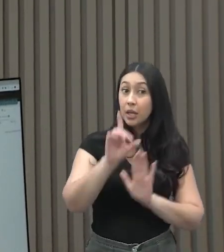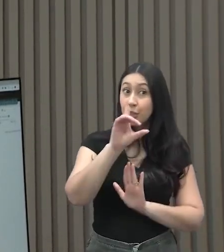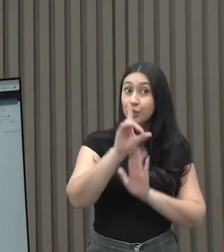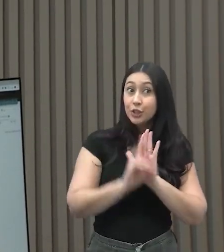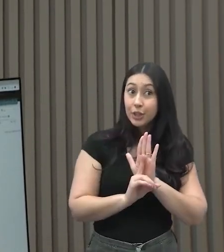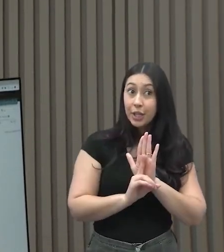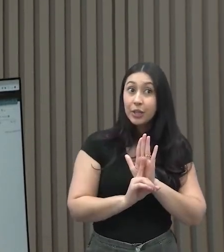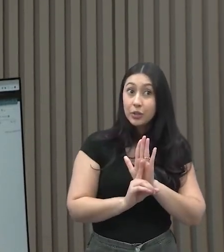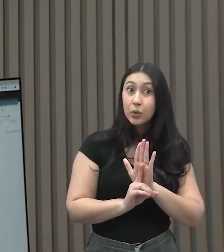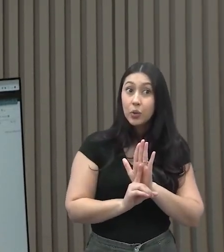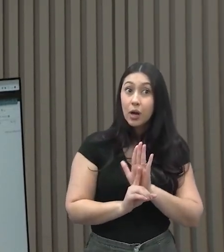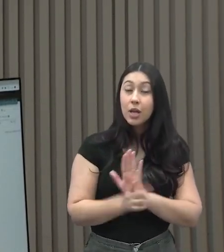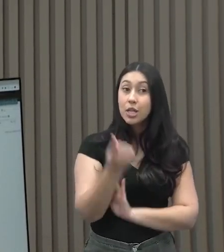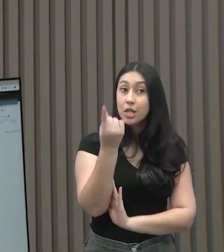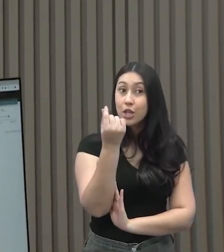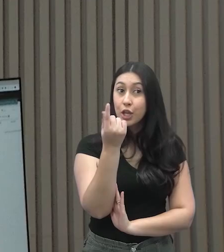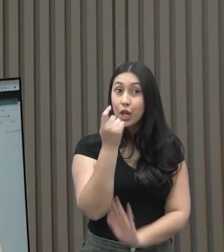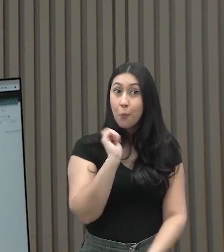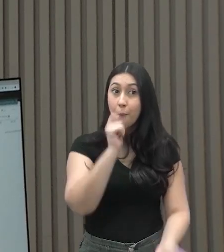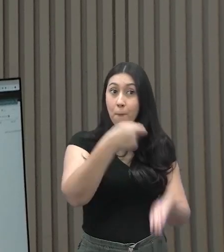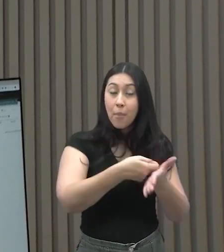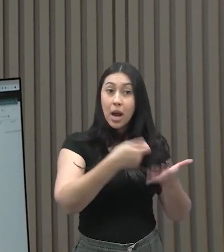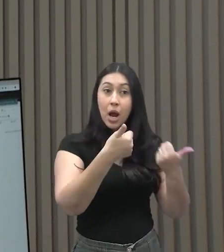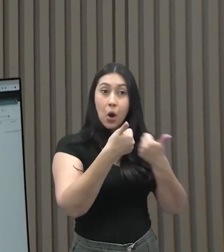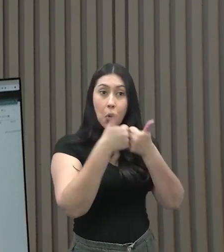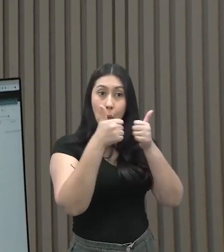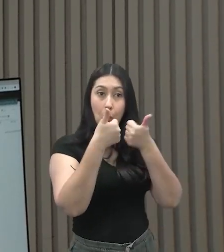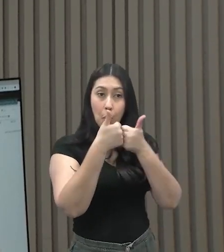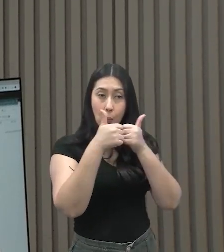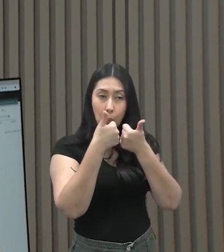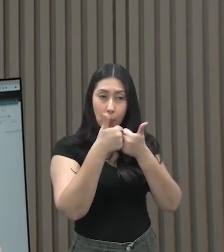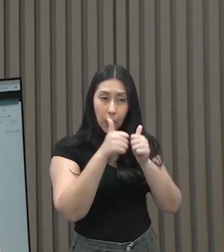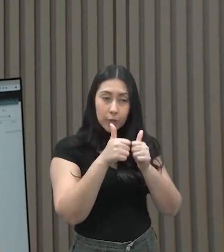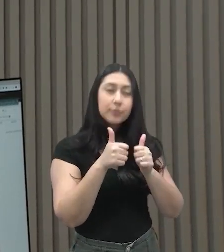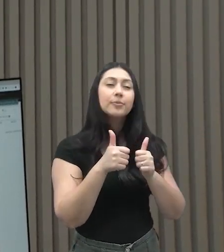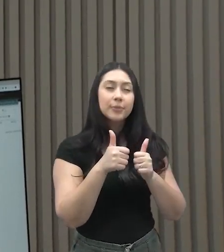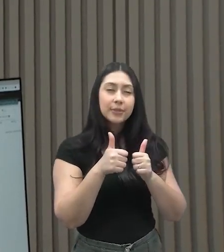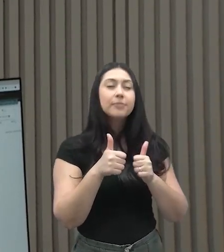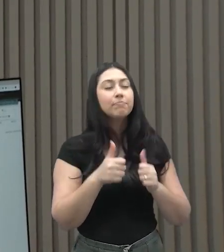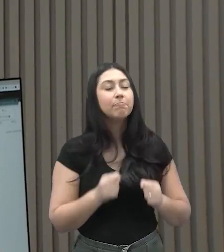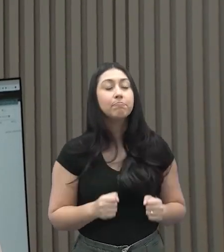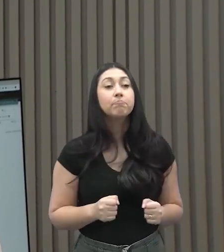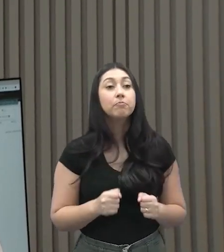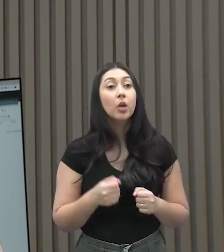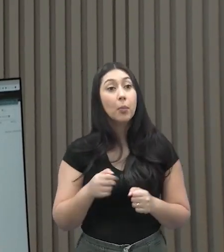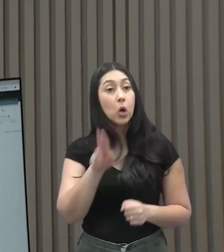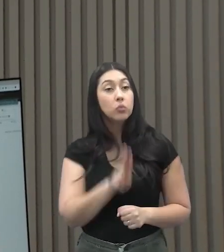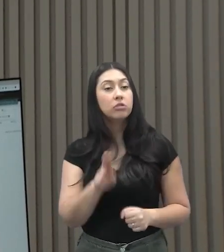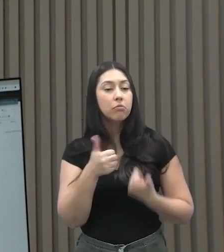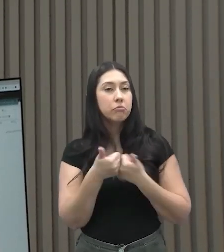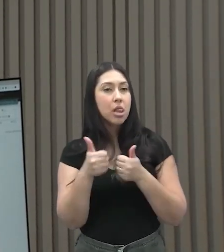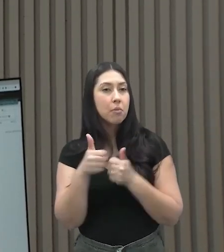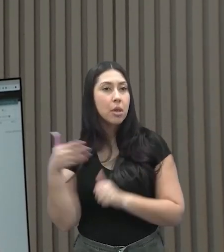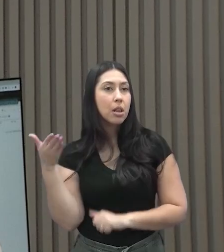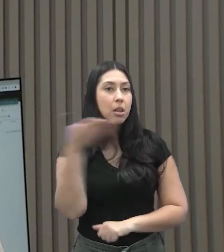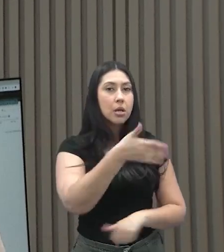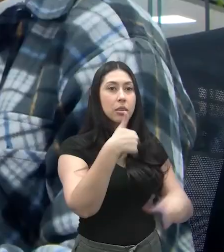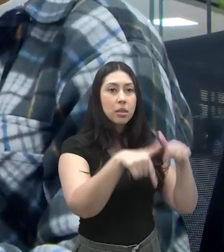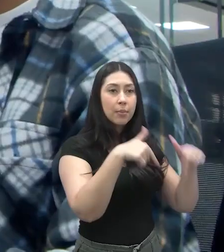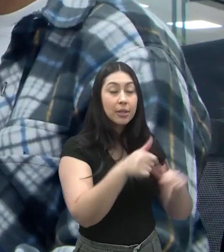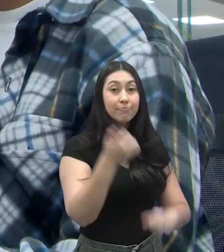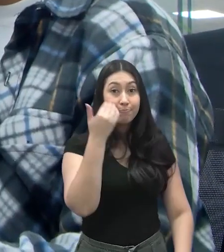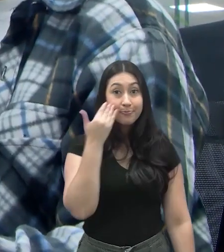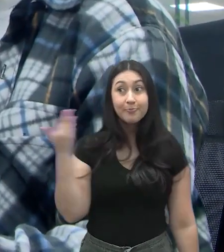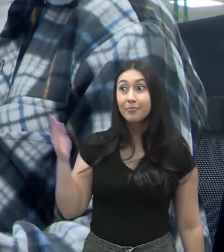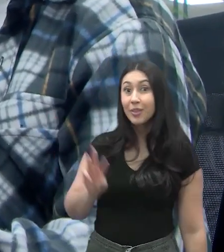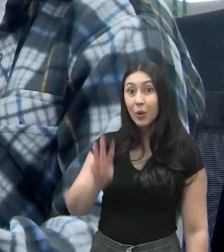o estagiário morar, ao vale transporte, que aí é o valor da passagem de ônibus de onde ele morar até o deslocamento até a Câmara.